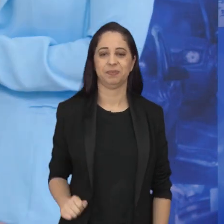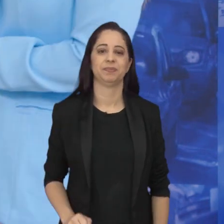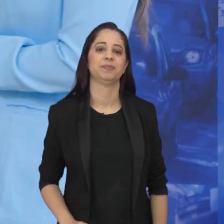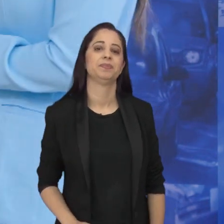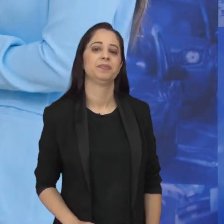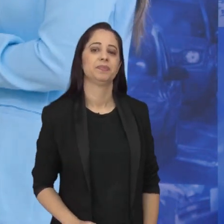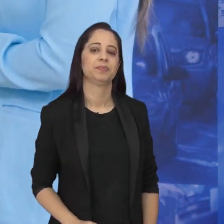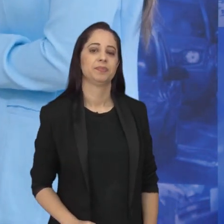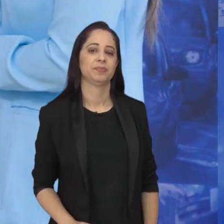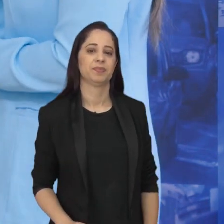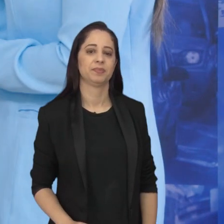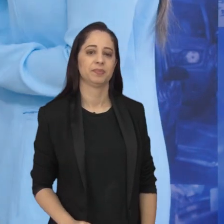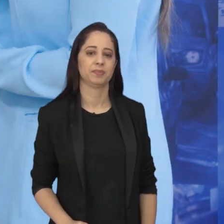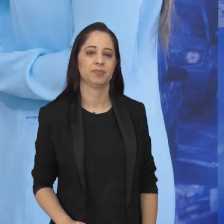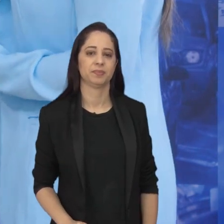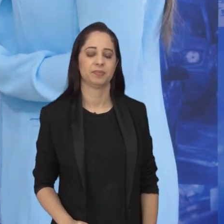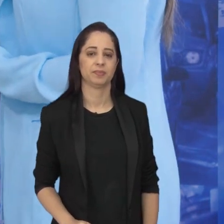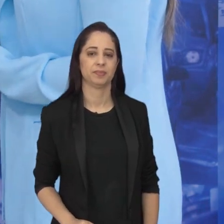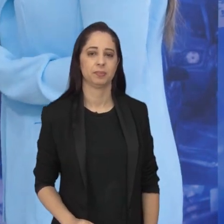nacional.